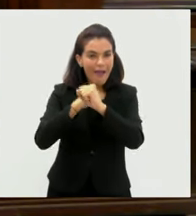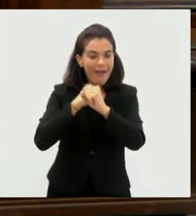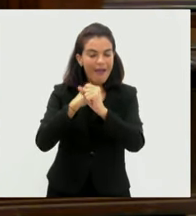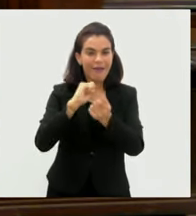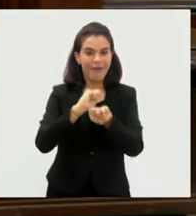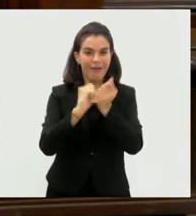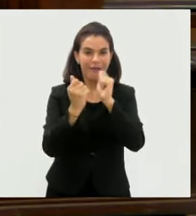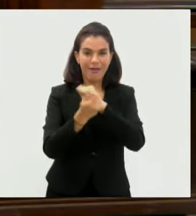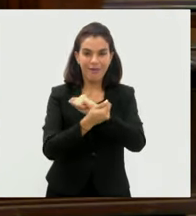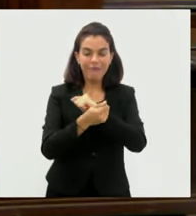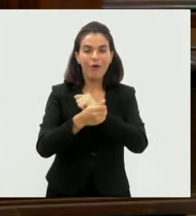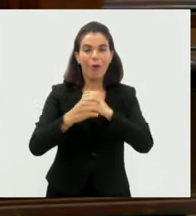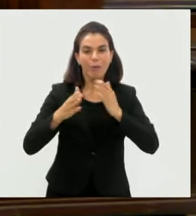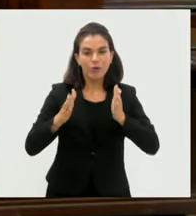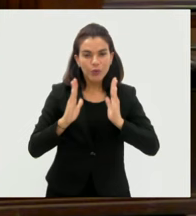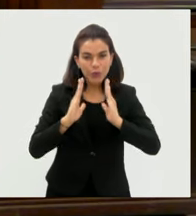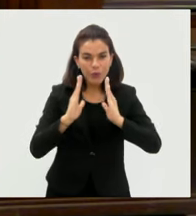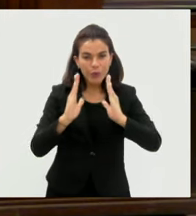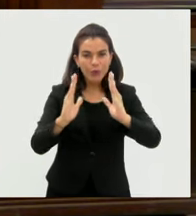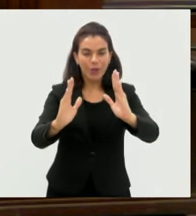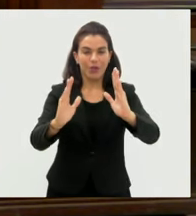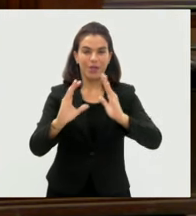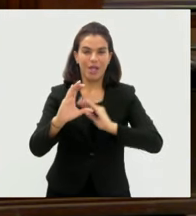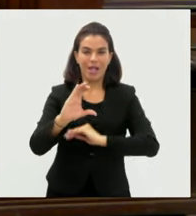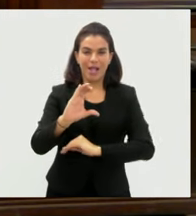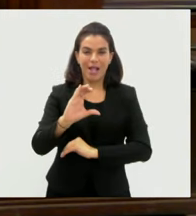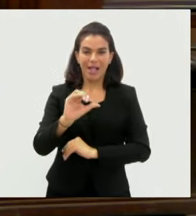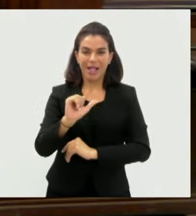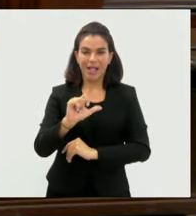Avenida Rui Barbosa, que revitalizou o